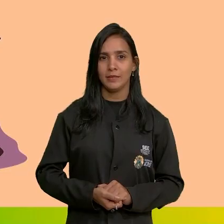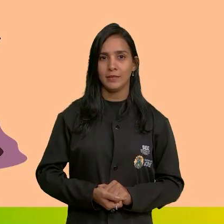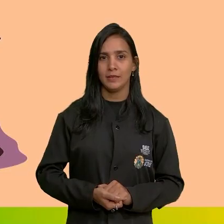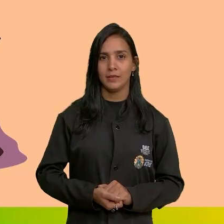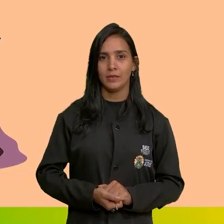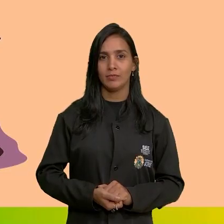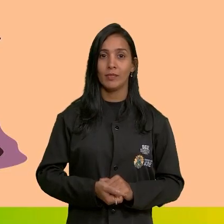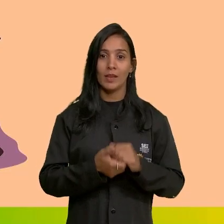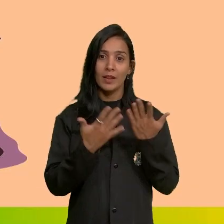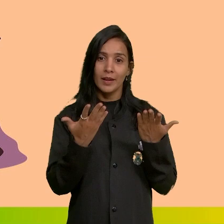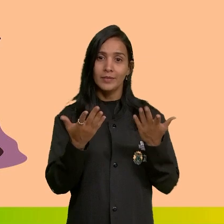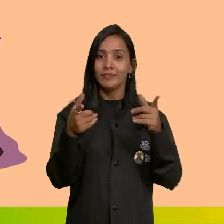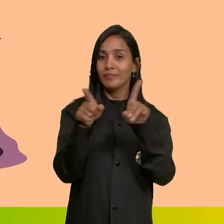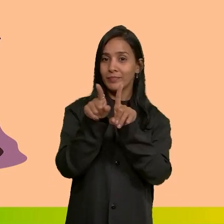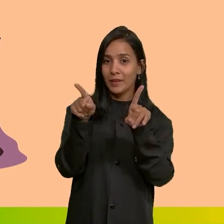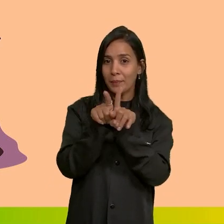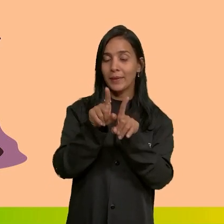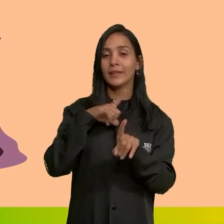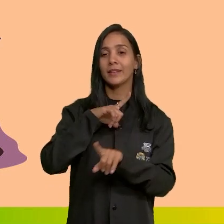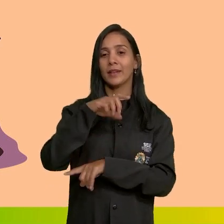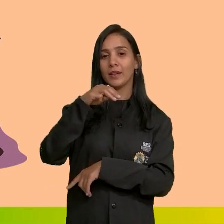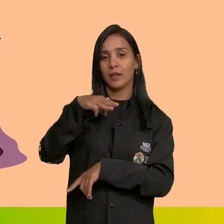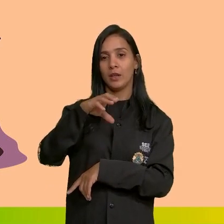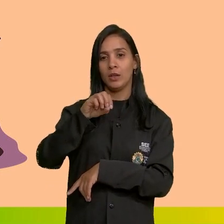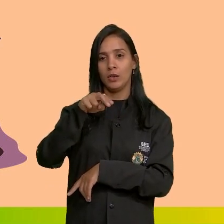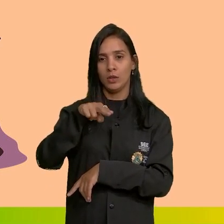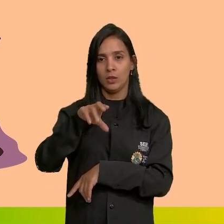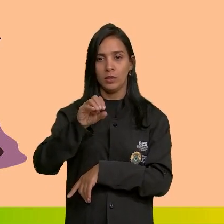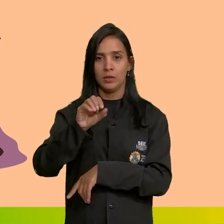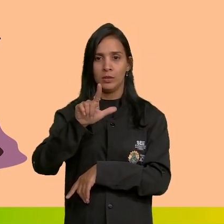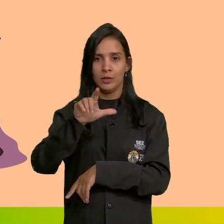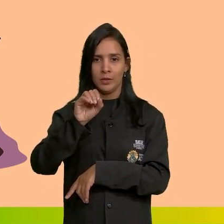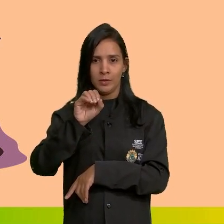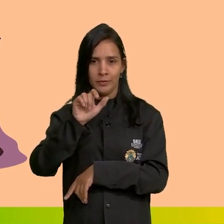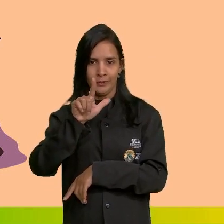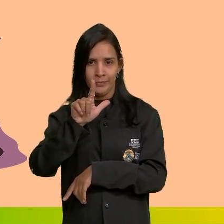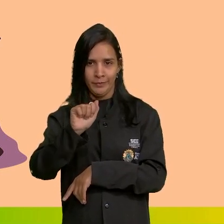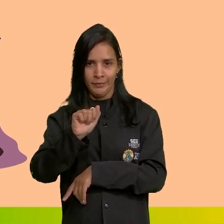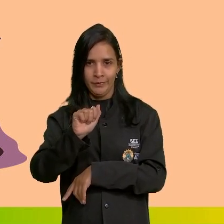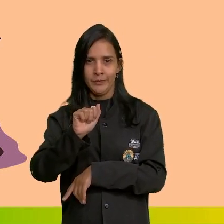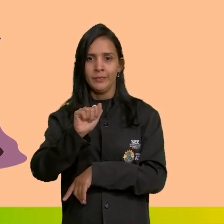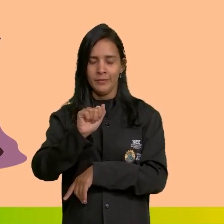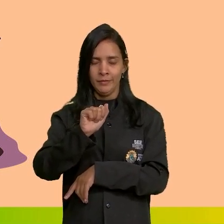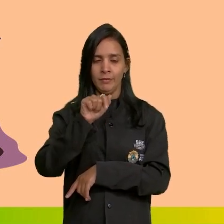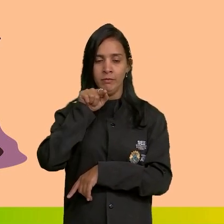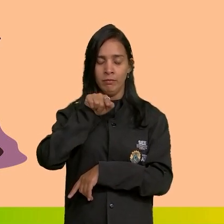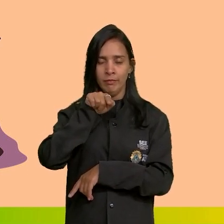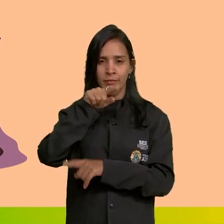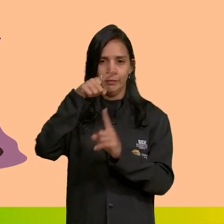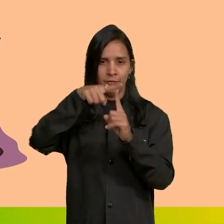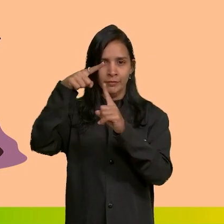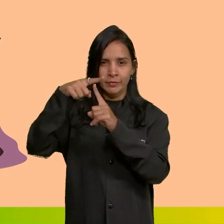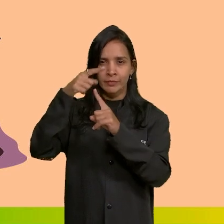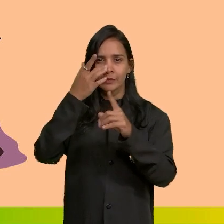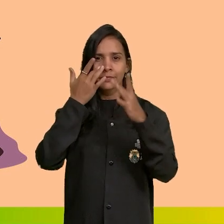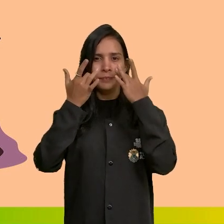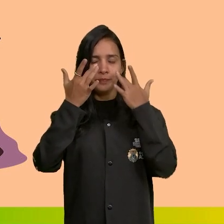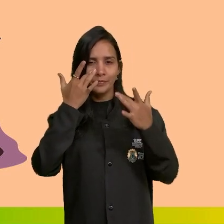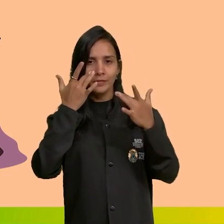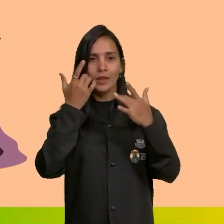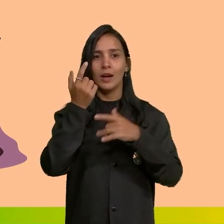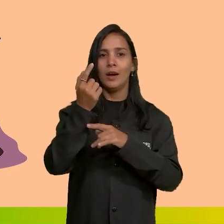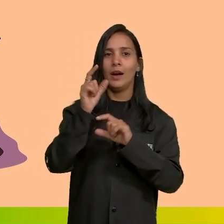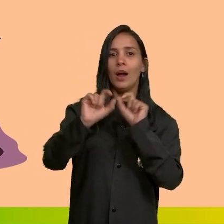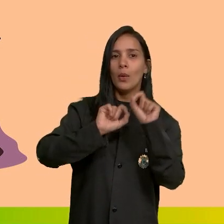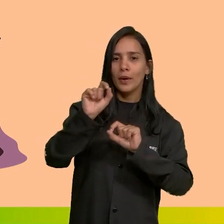E aí a gente vai ter o monólogo. O monólogo é uma forma teatral singular em que um